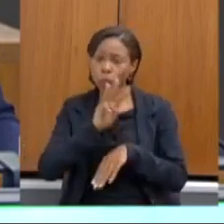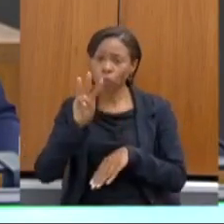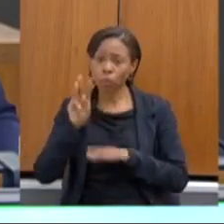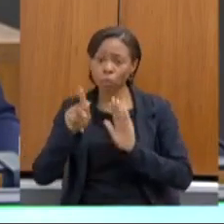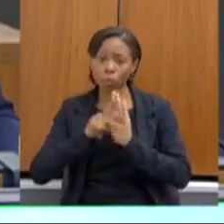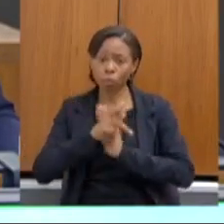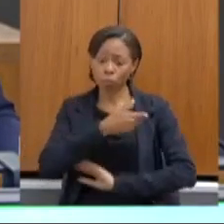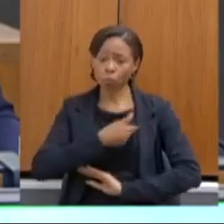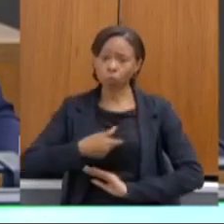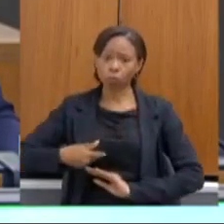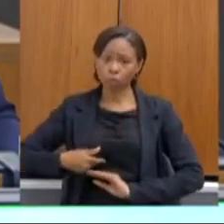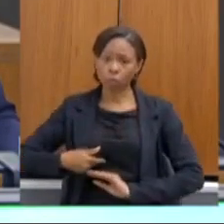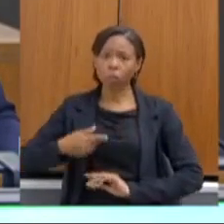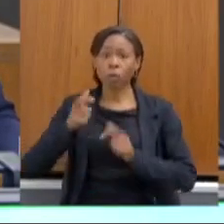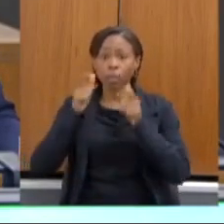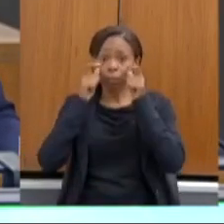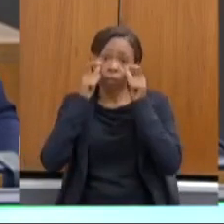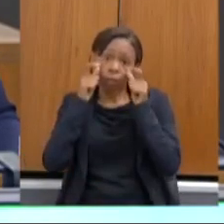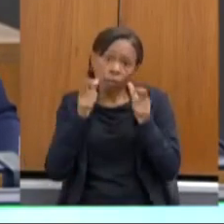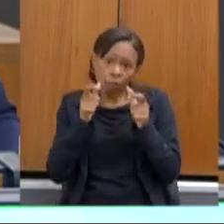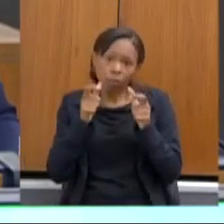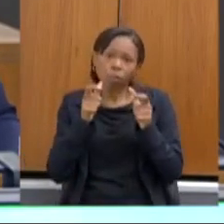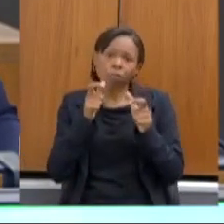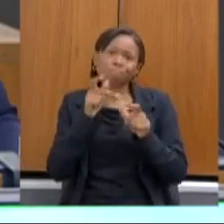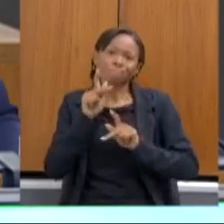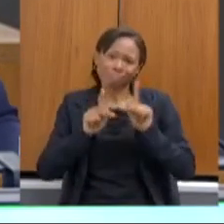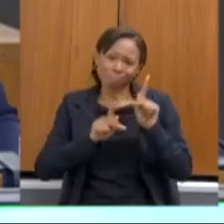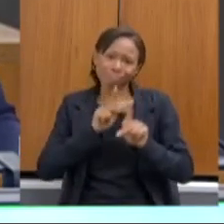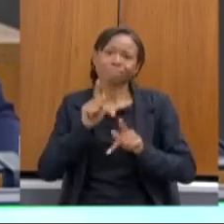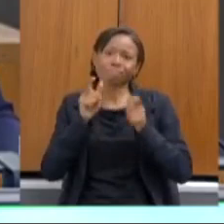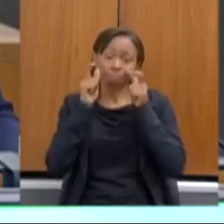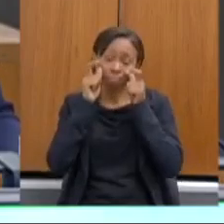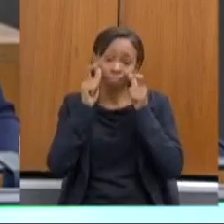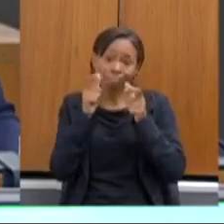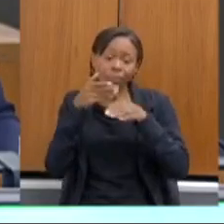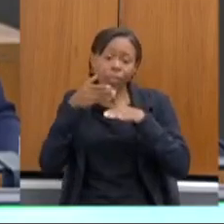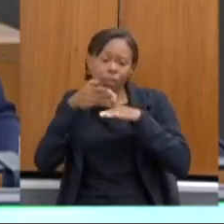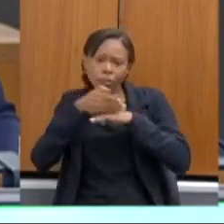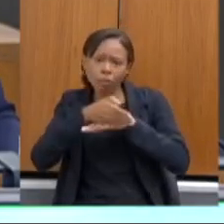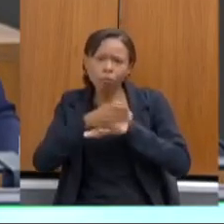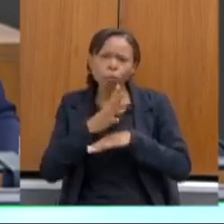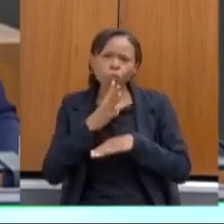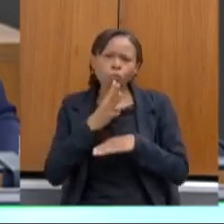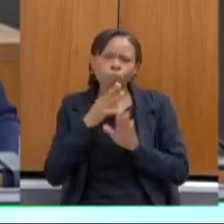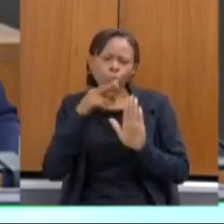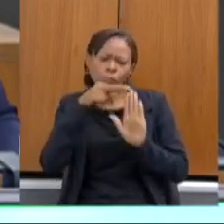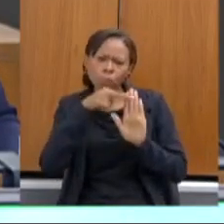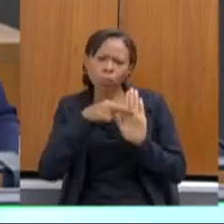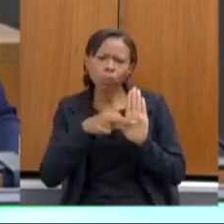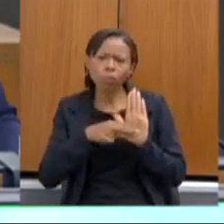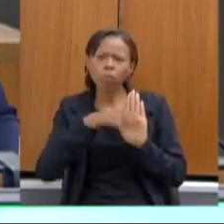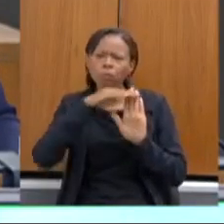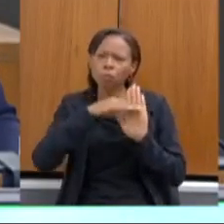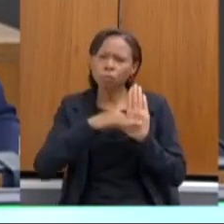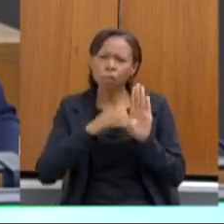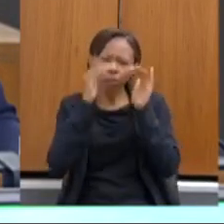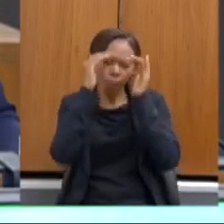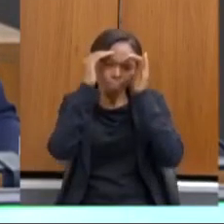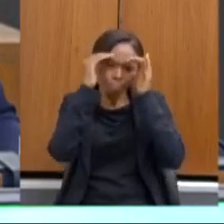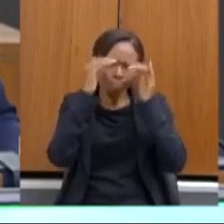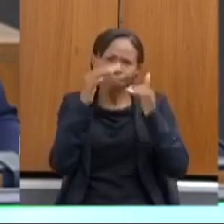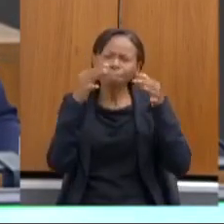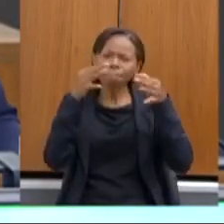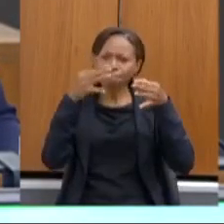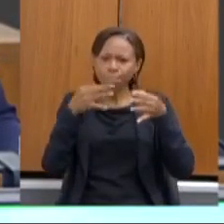interesse das pessoas em conhecer os protocolos e agir da forma correta